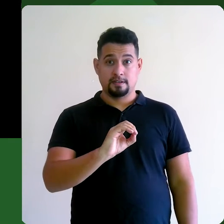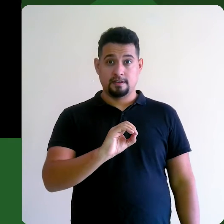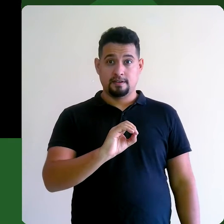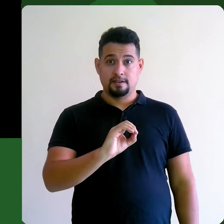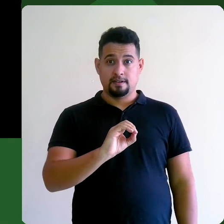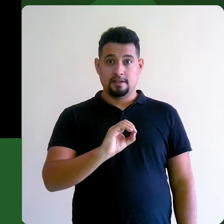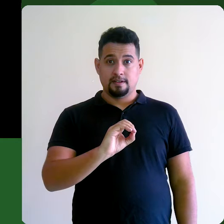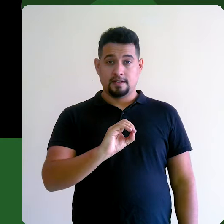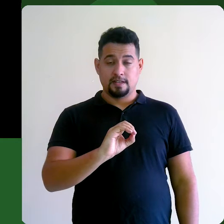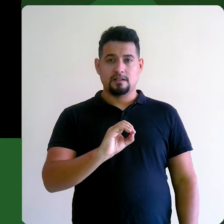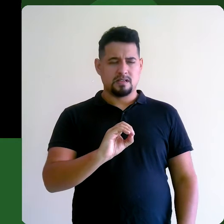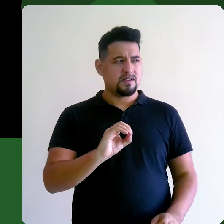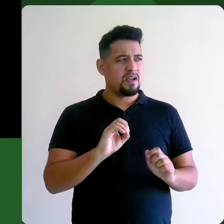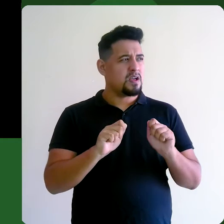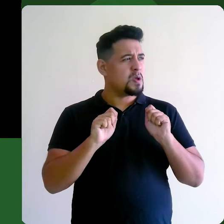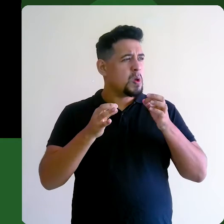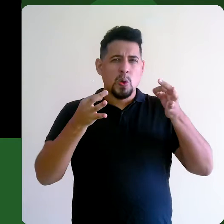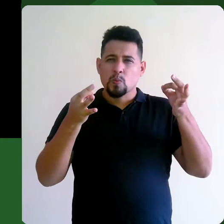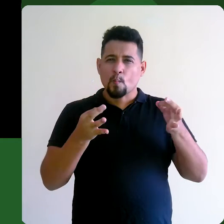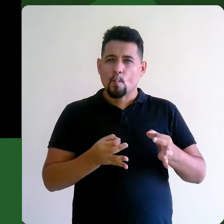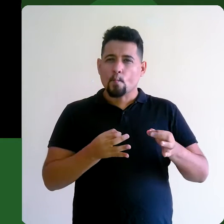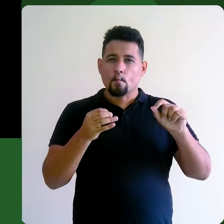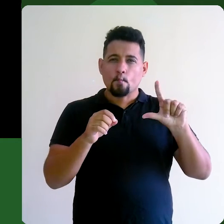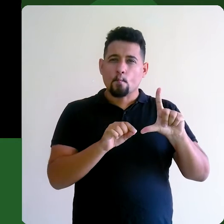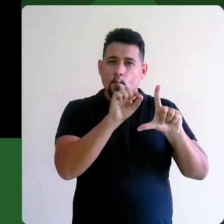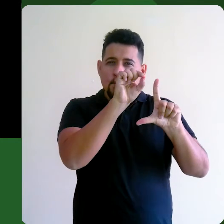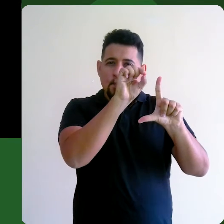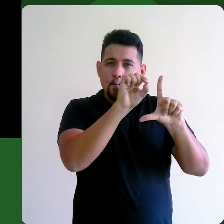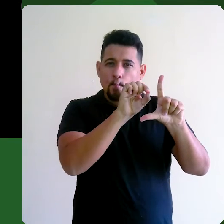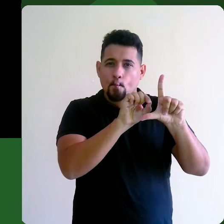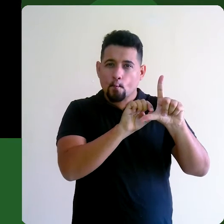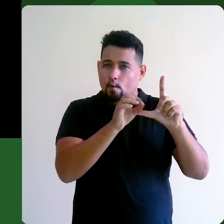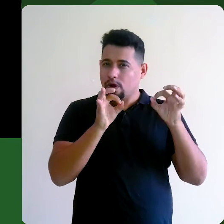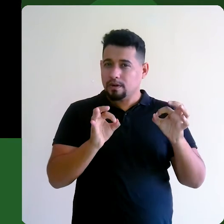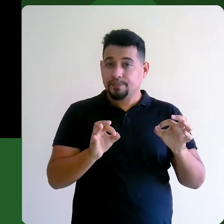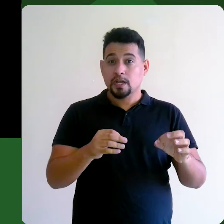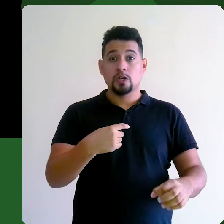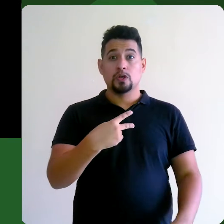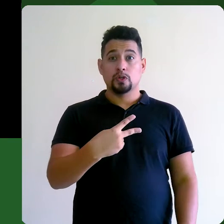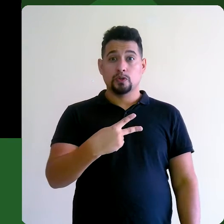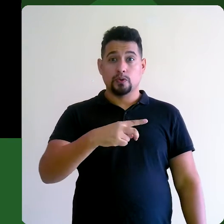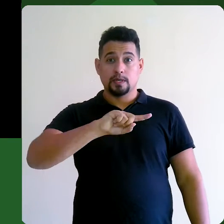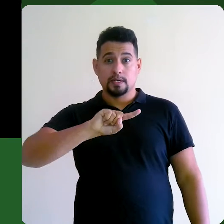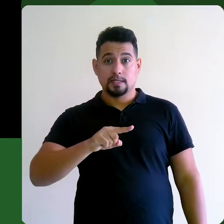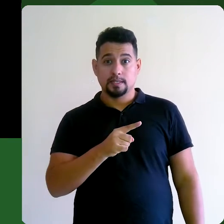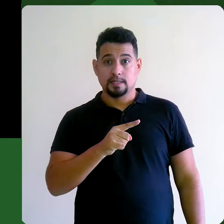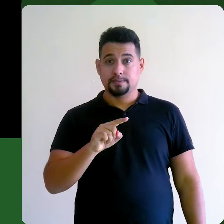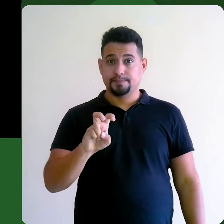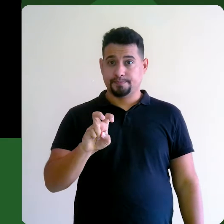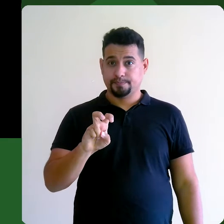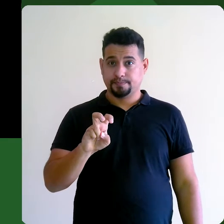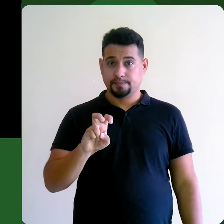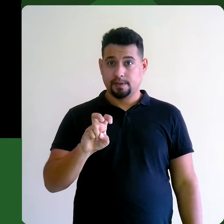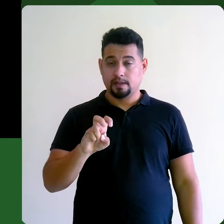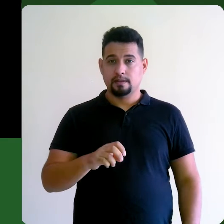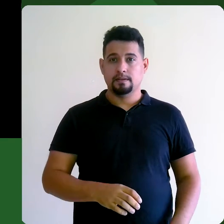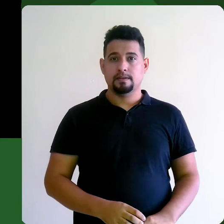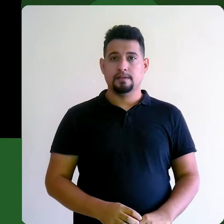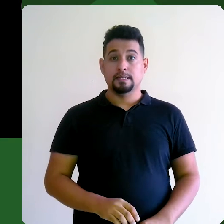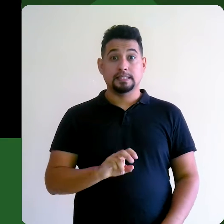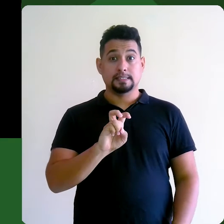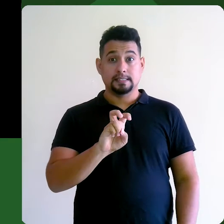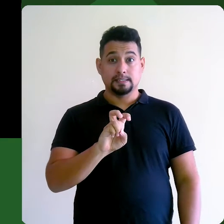lá. Então, 0, vou deixar a régua bem posicionada retinha aqui. Então,